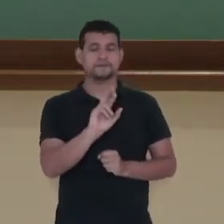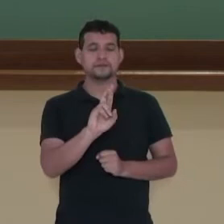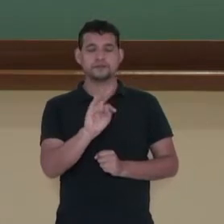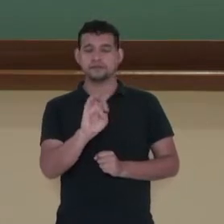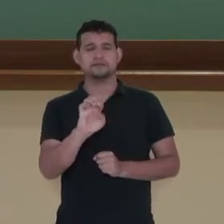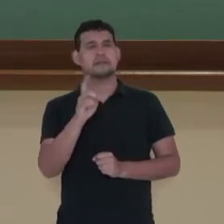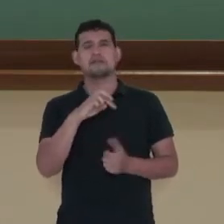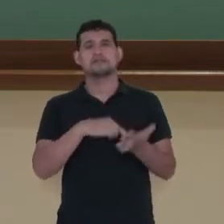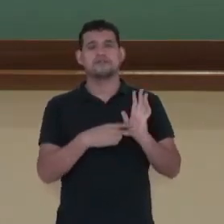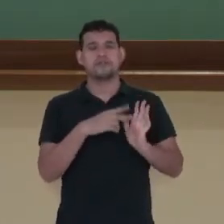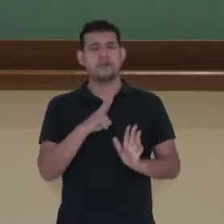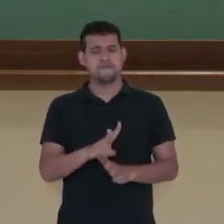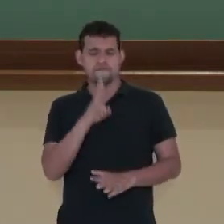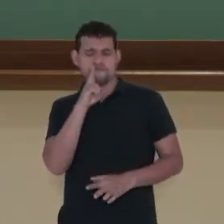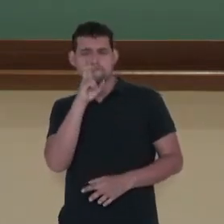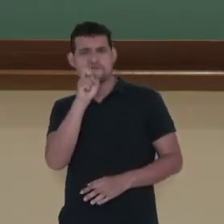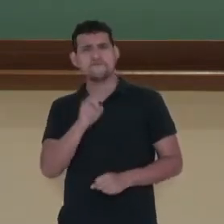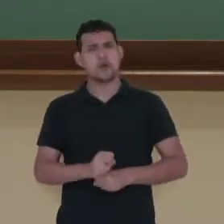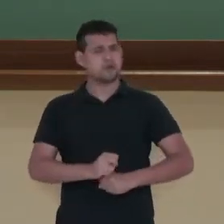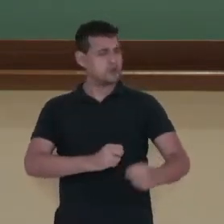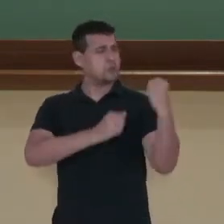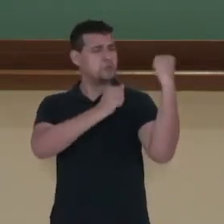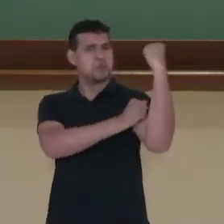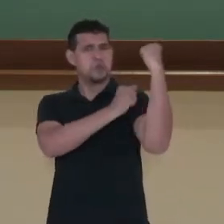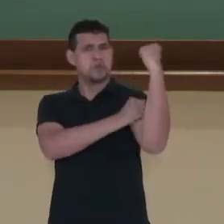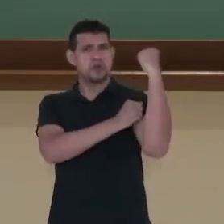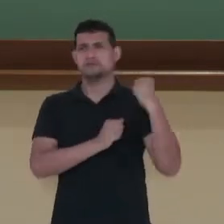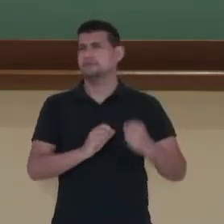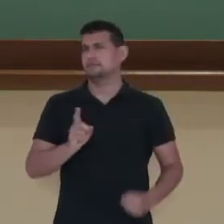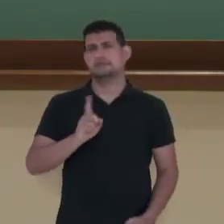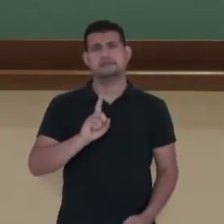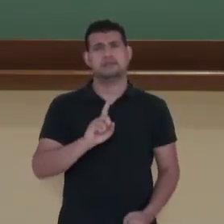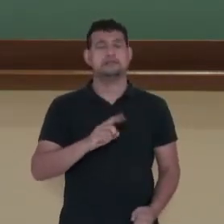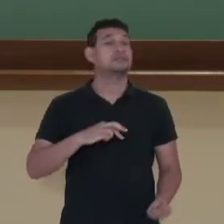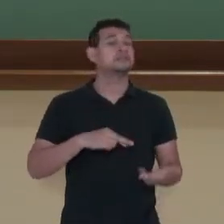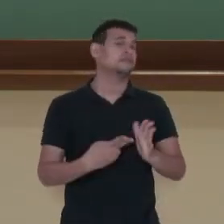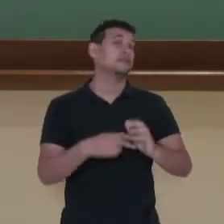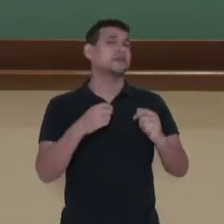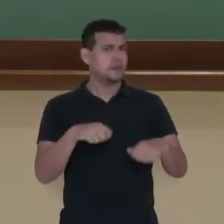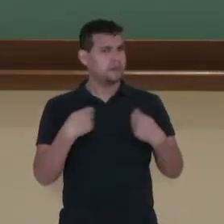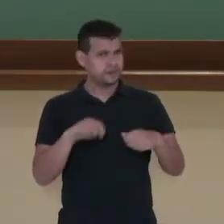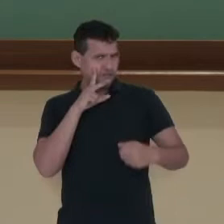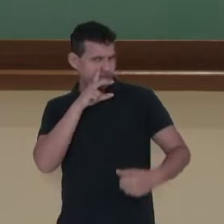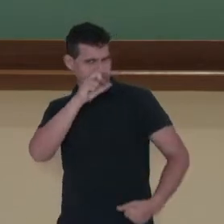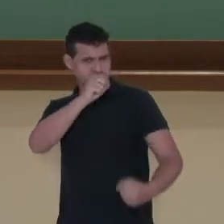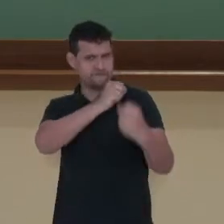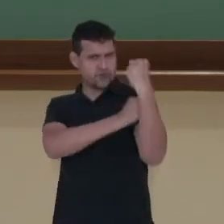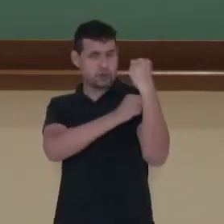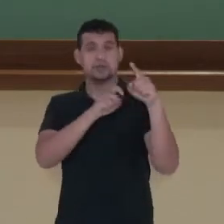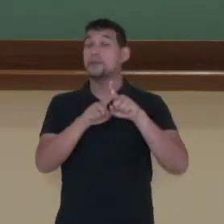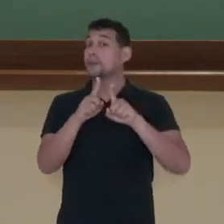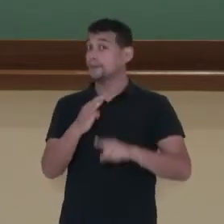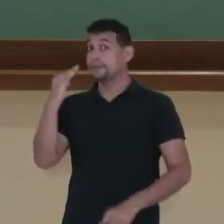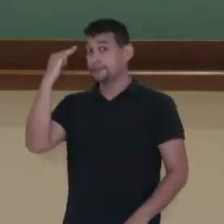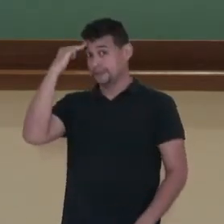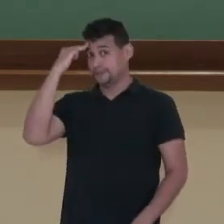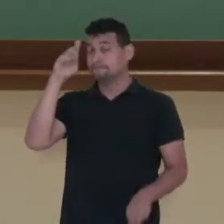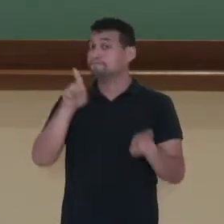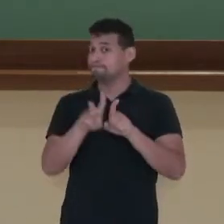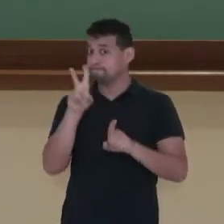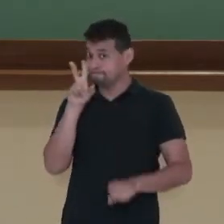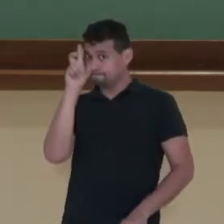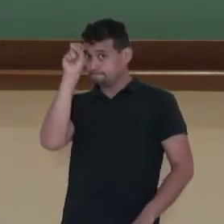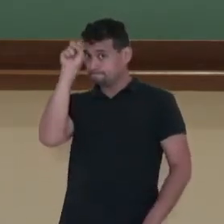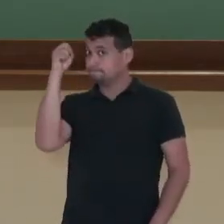é ser forte exclusivamente físico, tá? Nós precisamos ser forte mentalmente, psicológico, né?